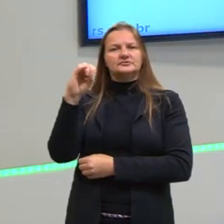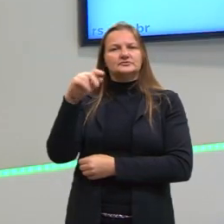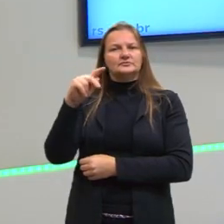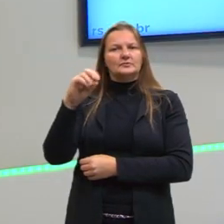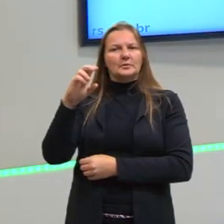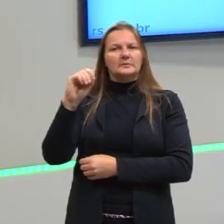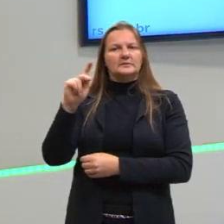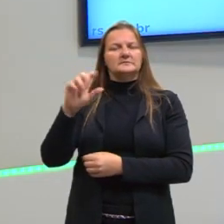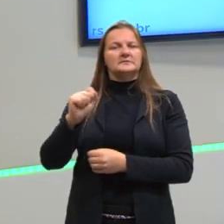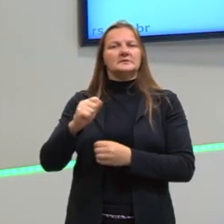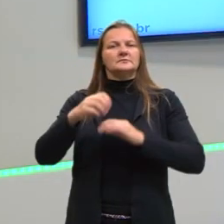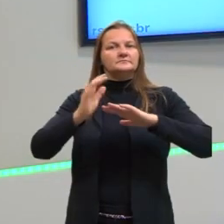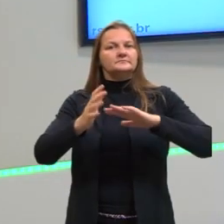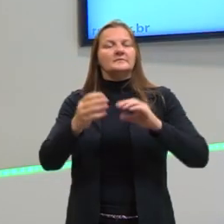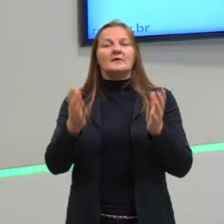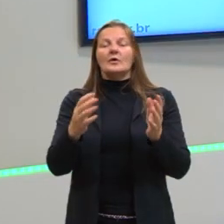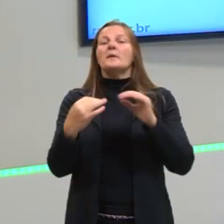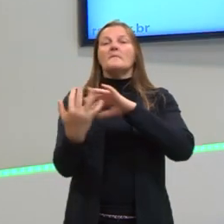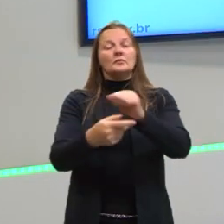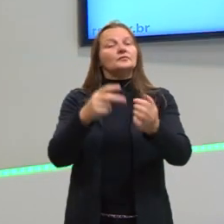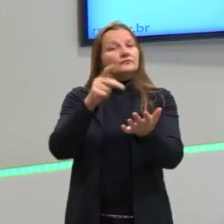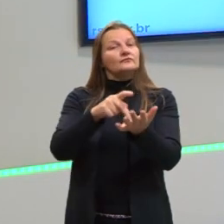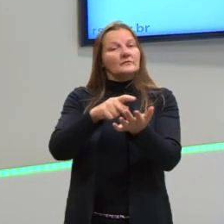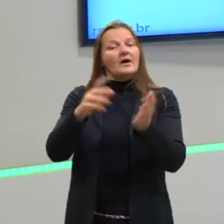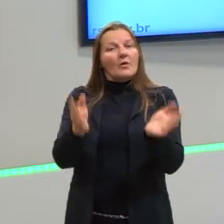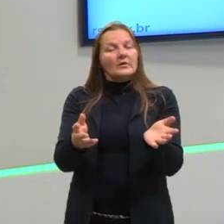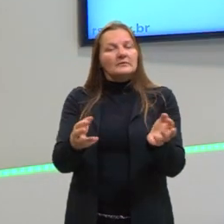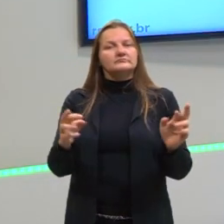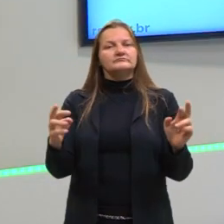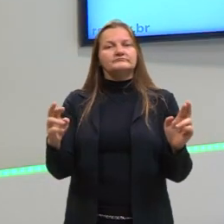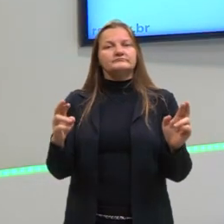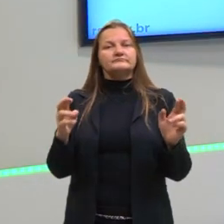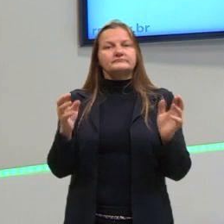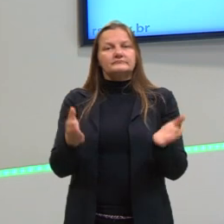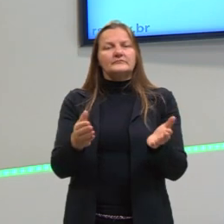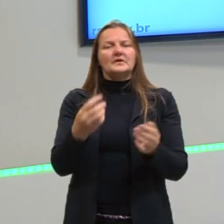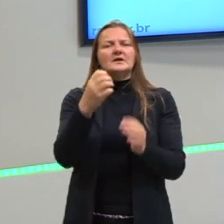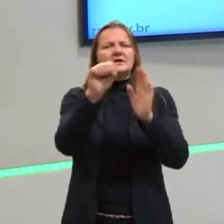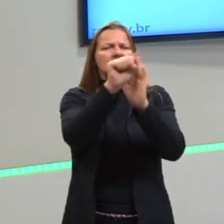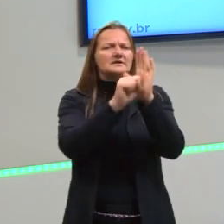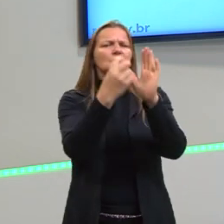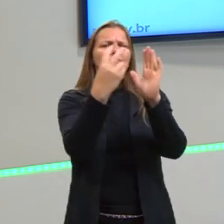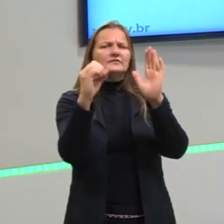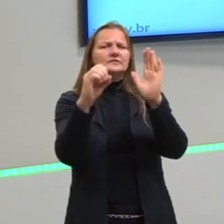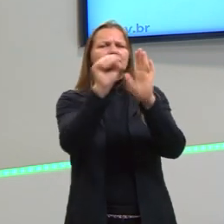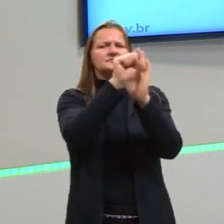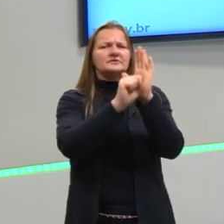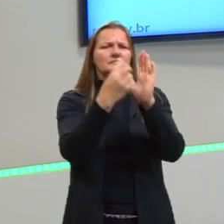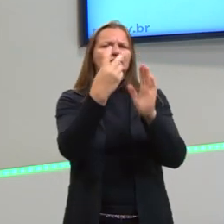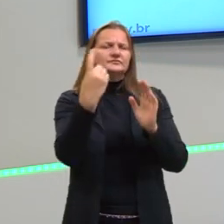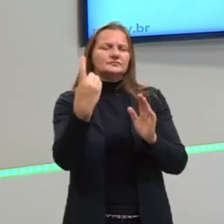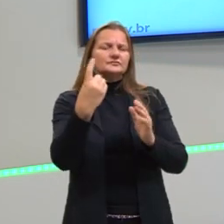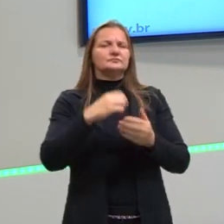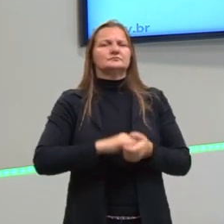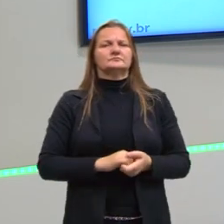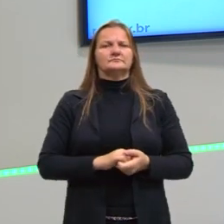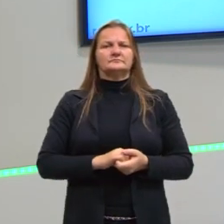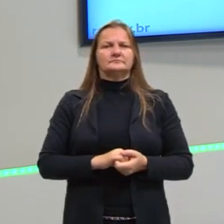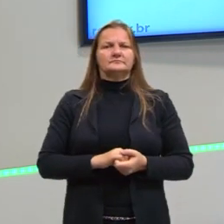contemporaneidade é esse mundo nós temos eventos após a Revolução Francesa até século 20 e 21 nós estamos vivendo hoje né